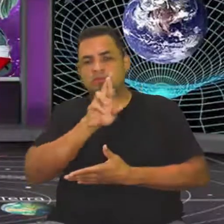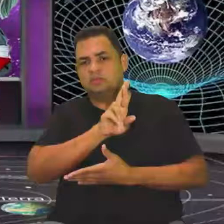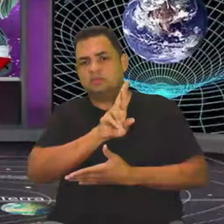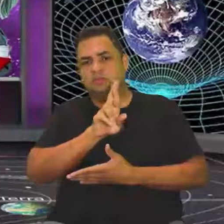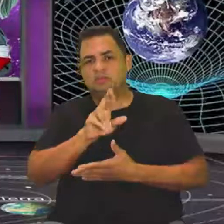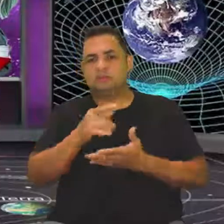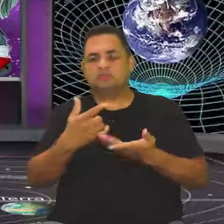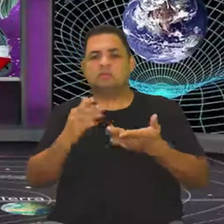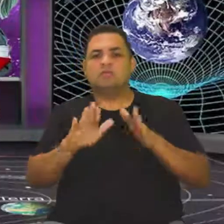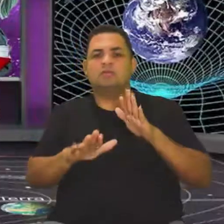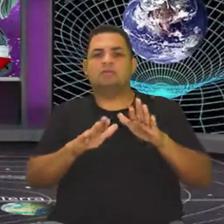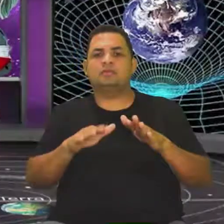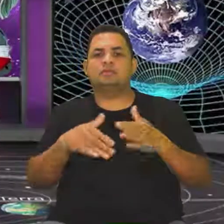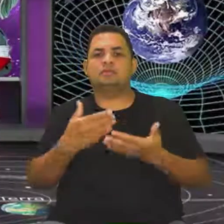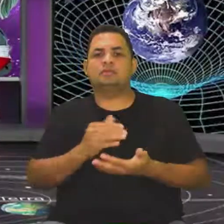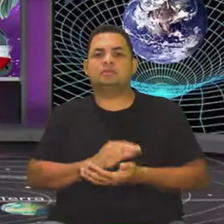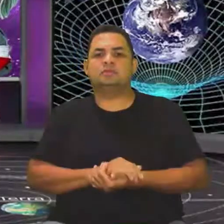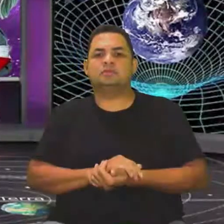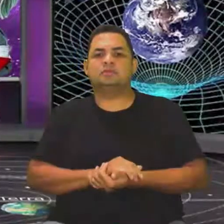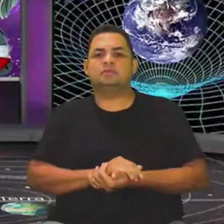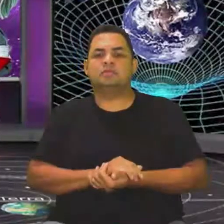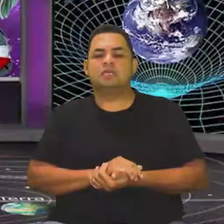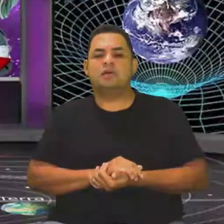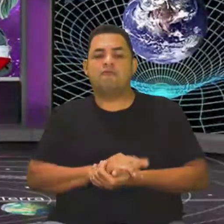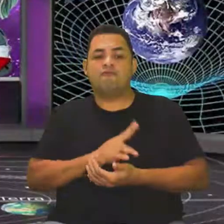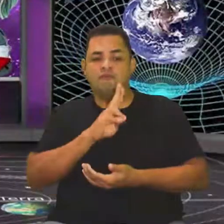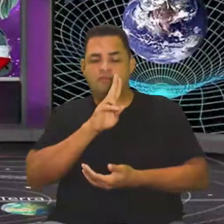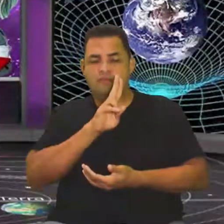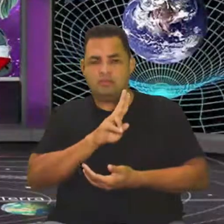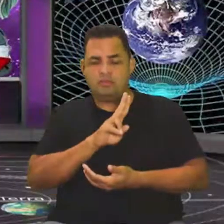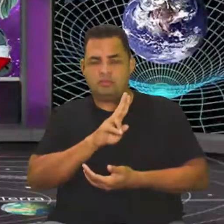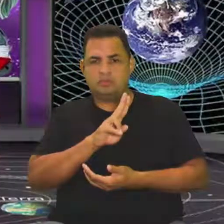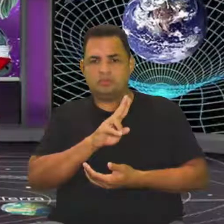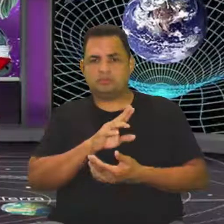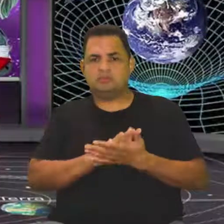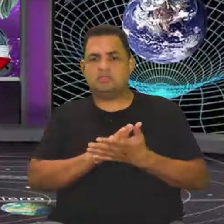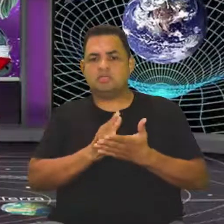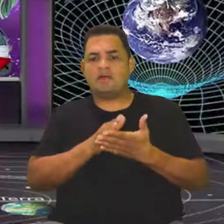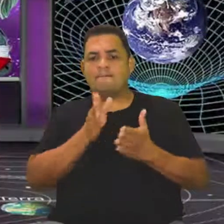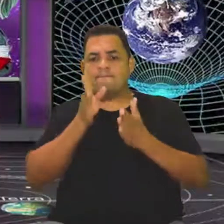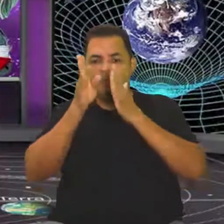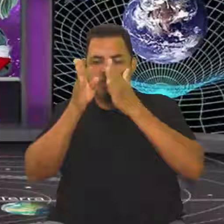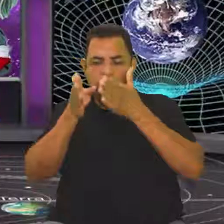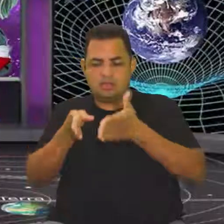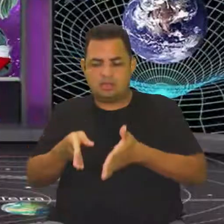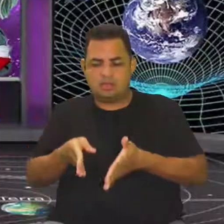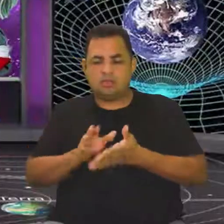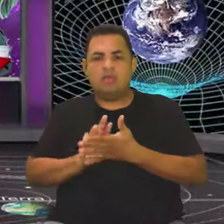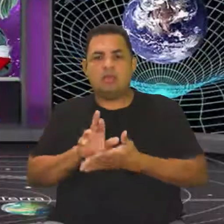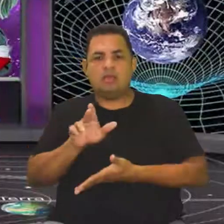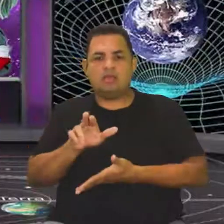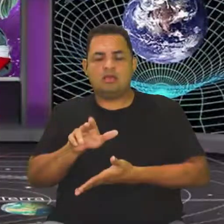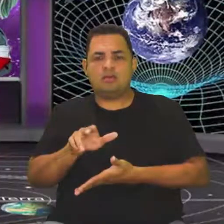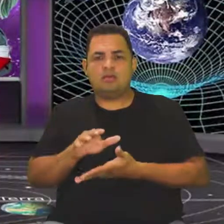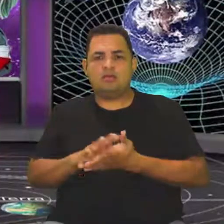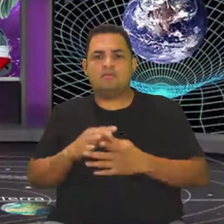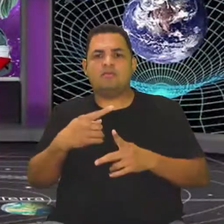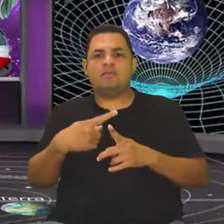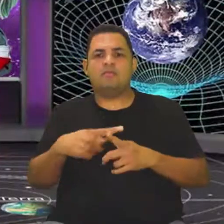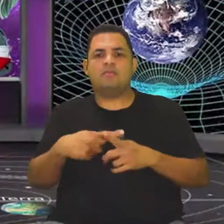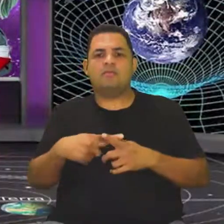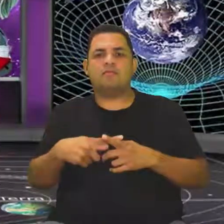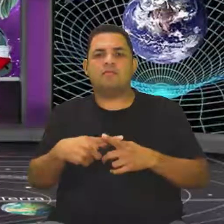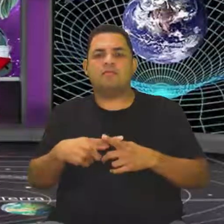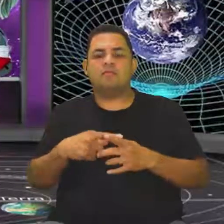da resistência. A tensão que alimenta os nossos resistores que estão em paralelo, ela é a mesma, pois eu